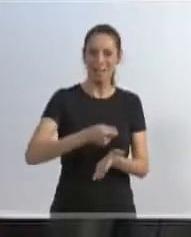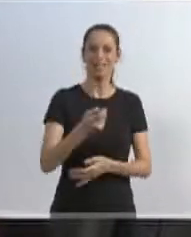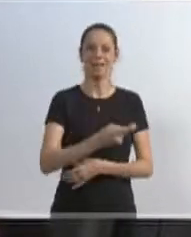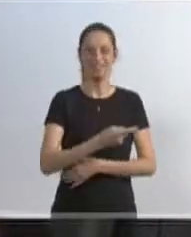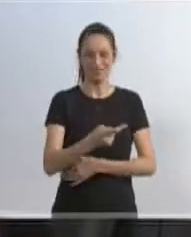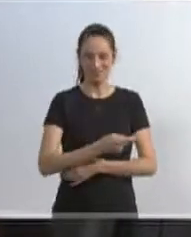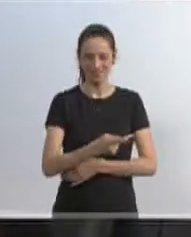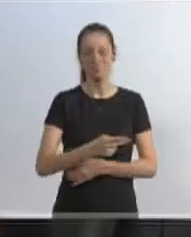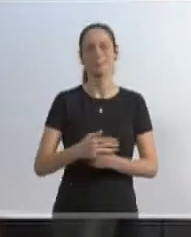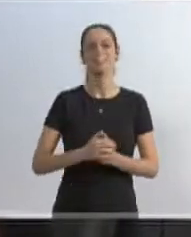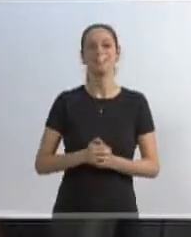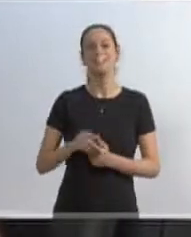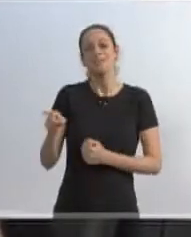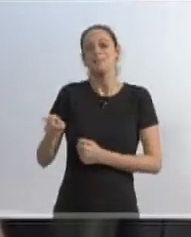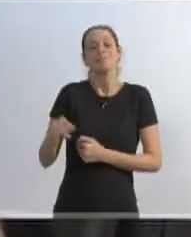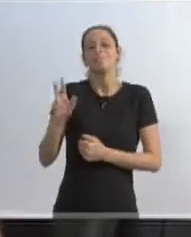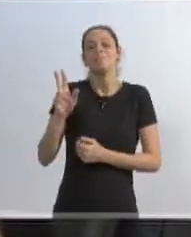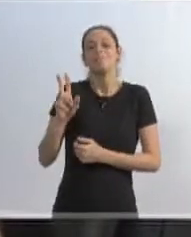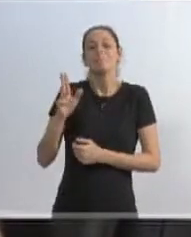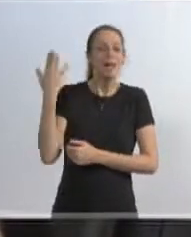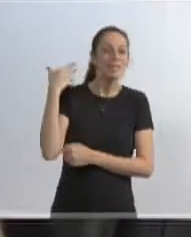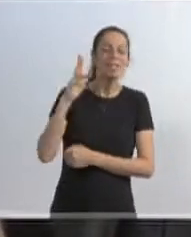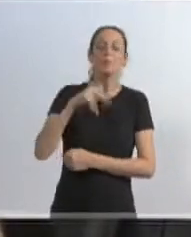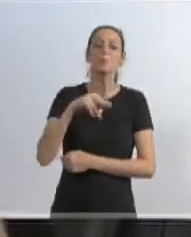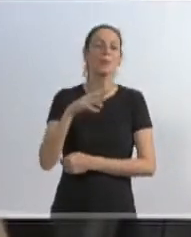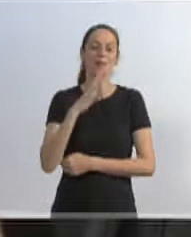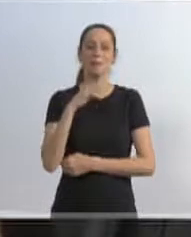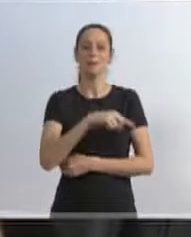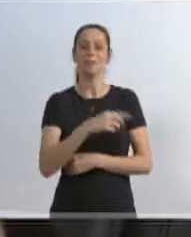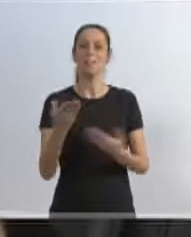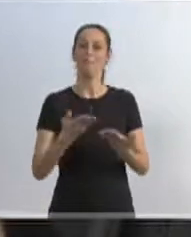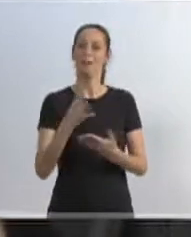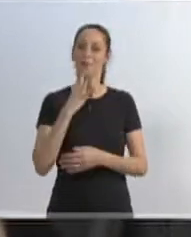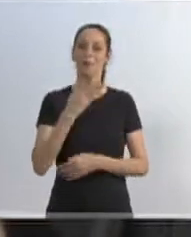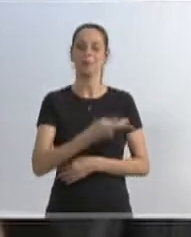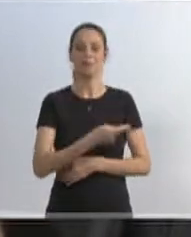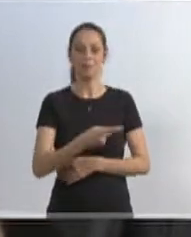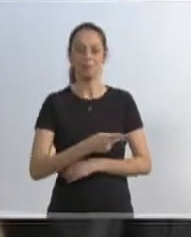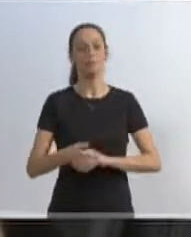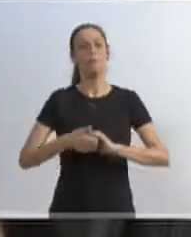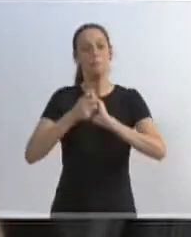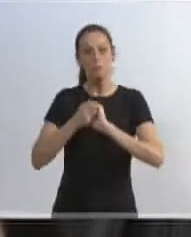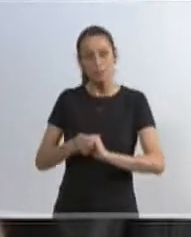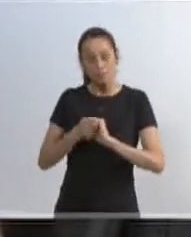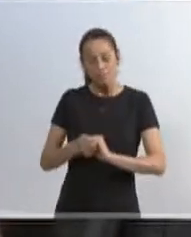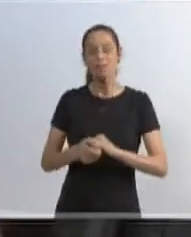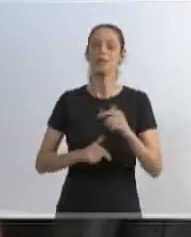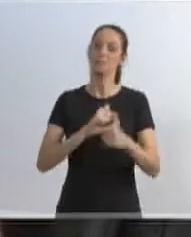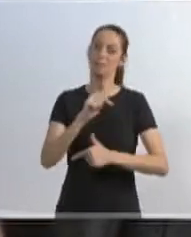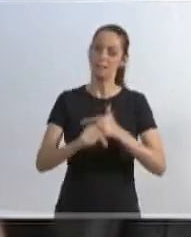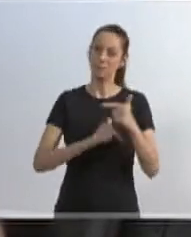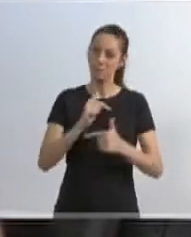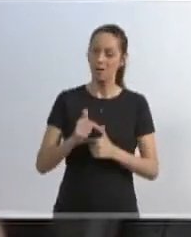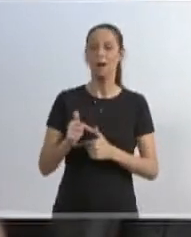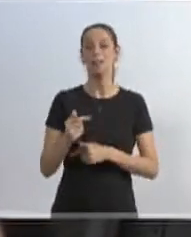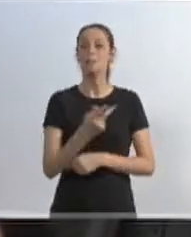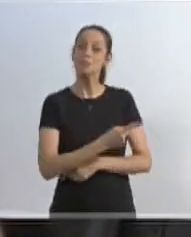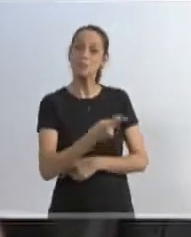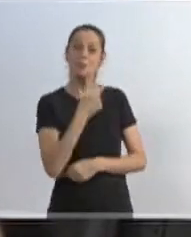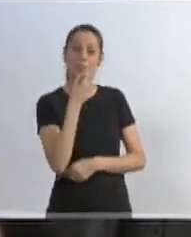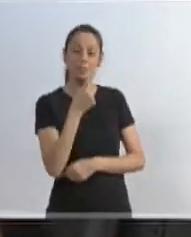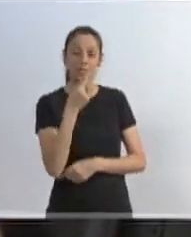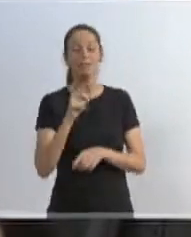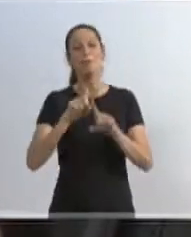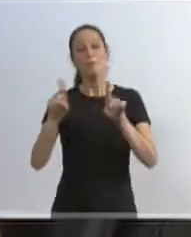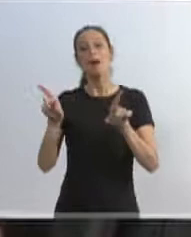conhecia pessoalmente, então parabéns por esse trabalho, não somente em relação a esses meninos, não somente em relação